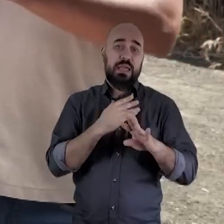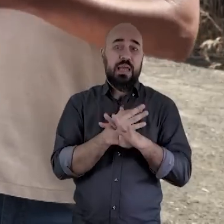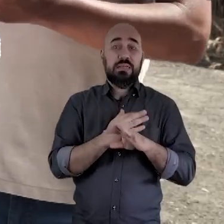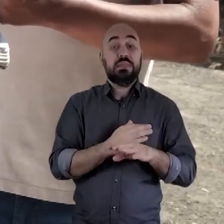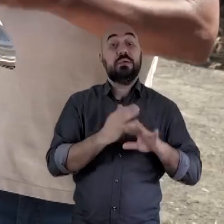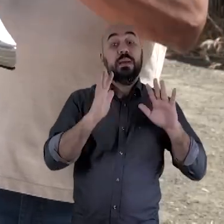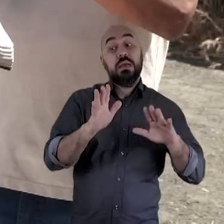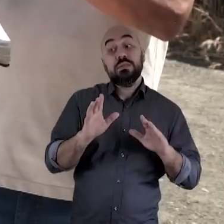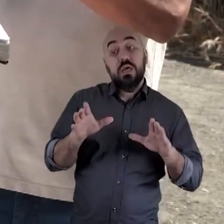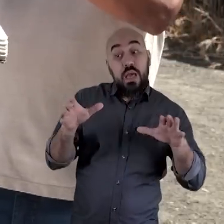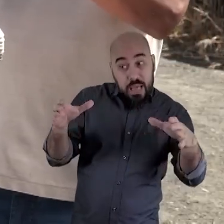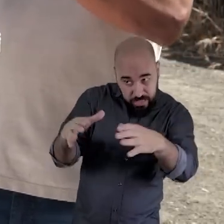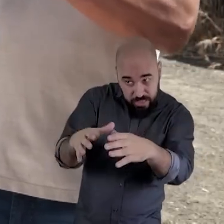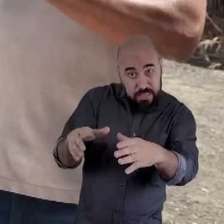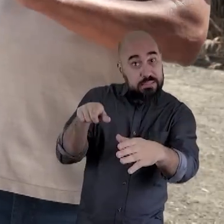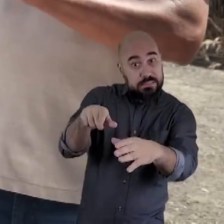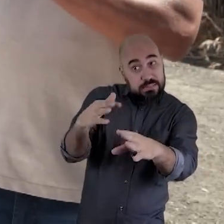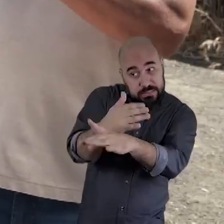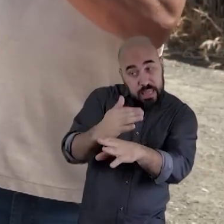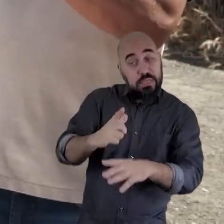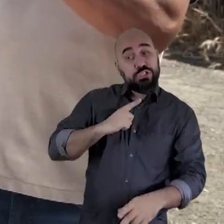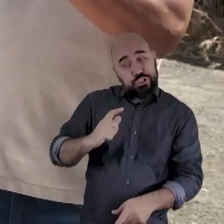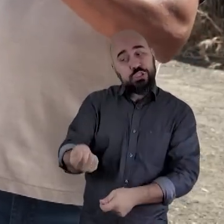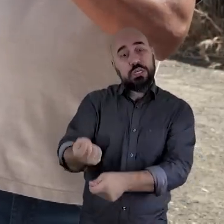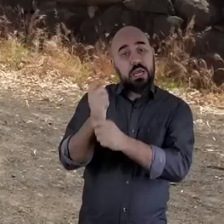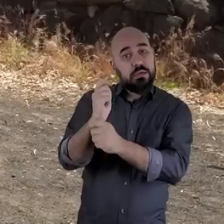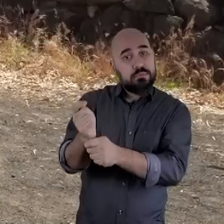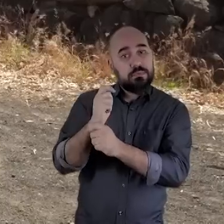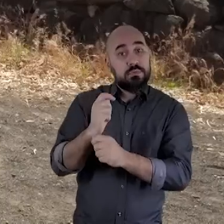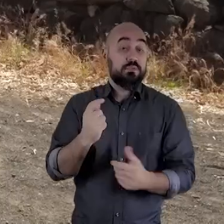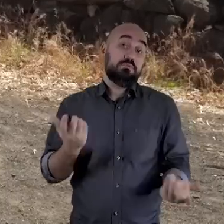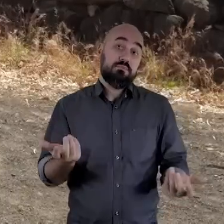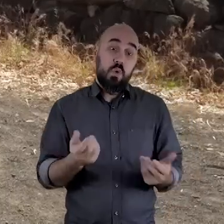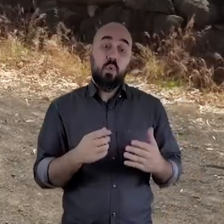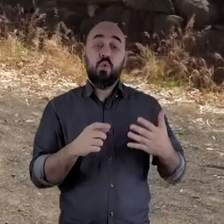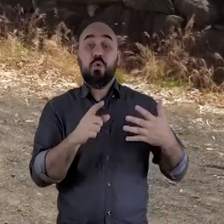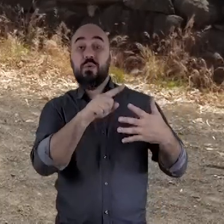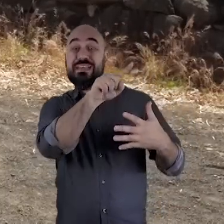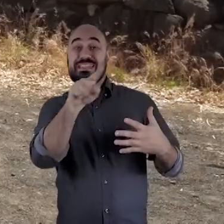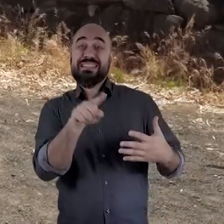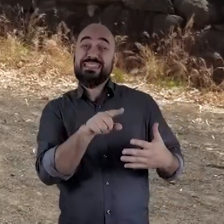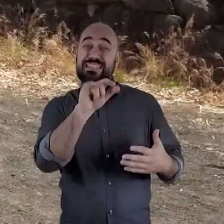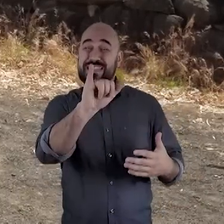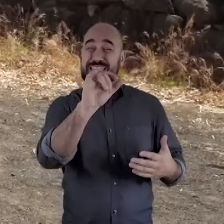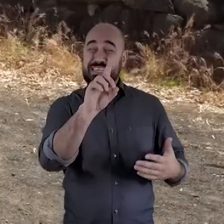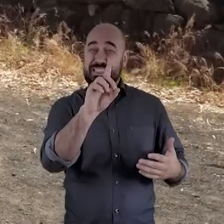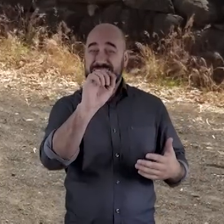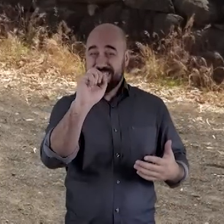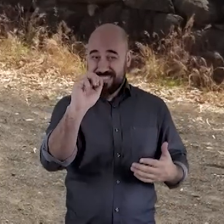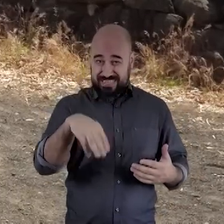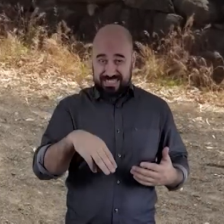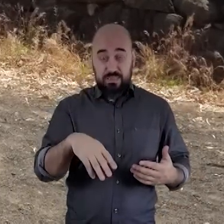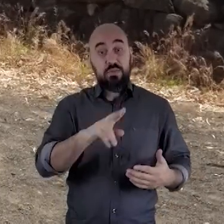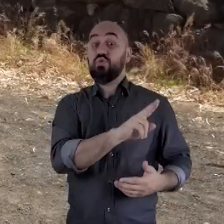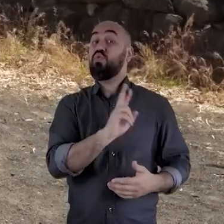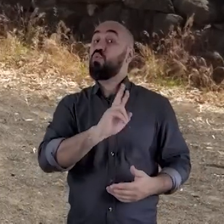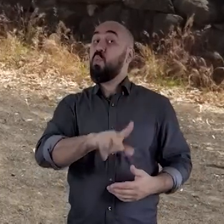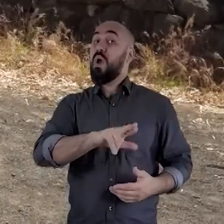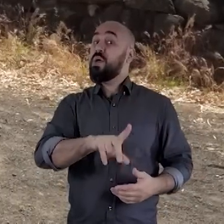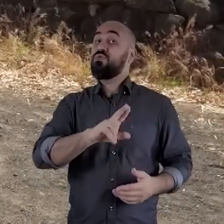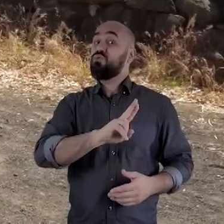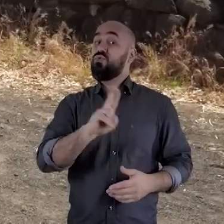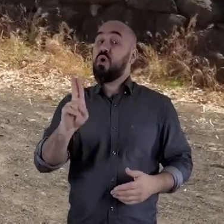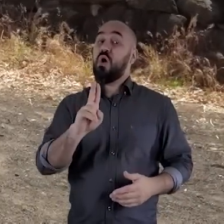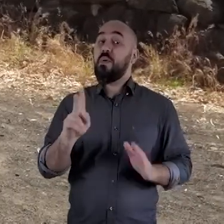de pescadores. Então, quando você lê na sua Bíblia aí, Zidim com Z maiúsculo, na verdade, isso aqui não é um nome próprio.